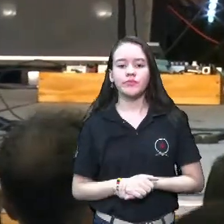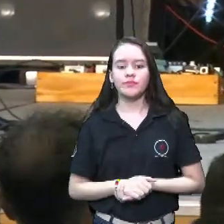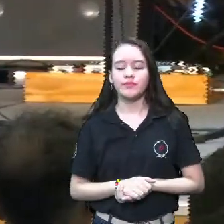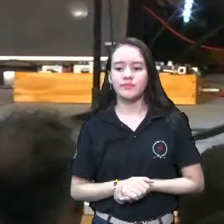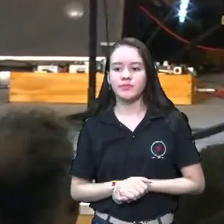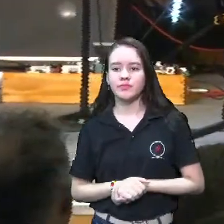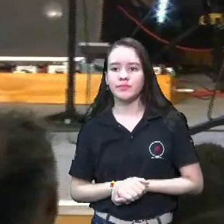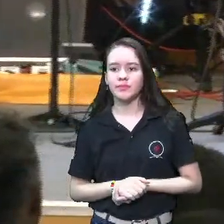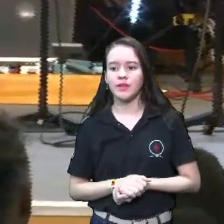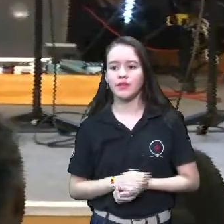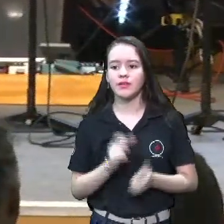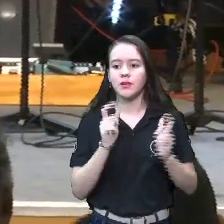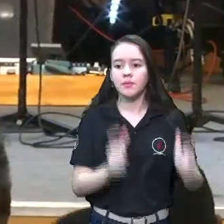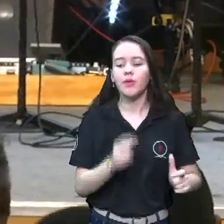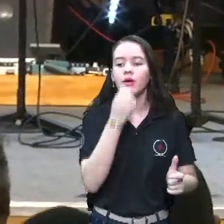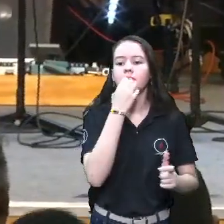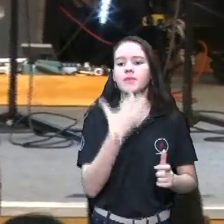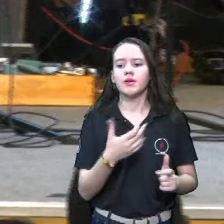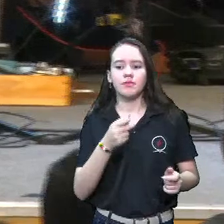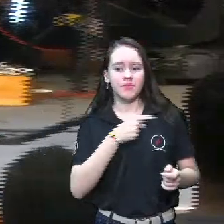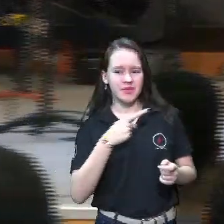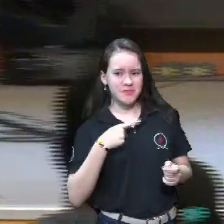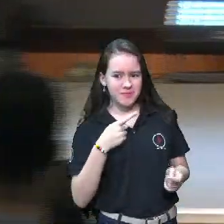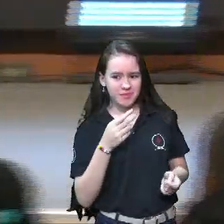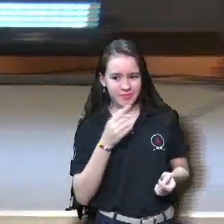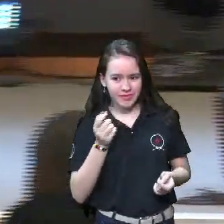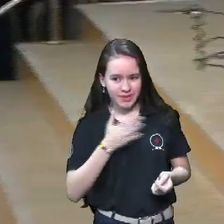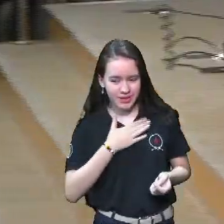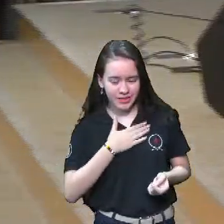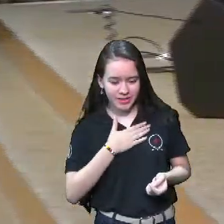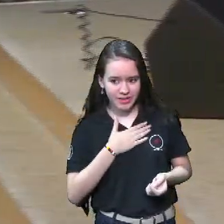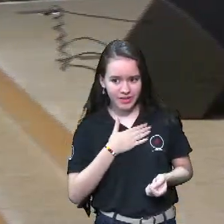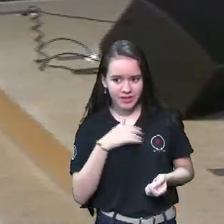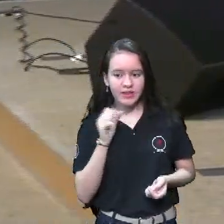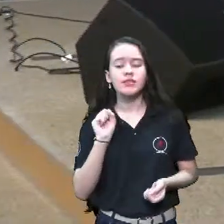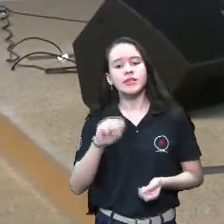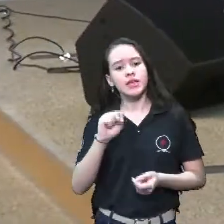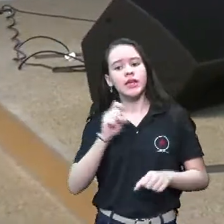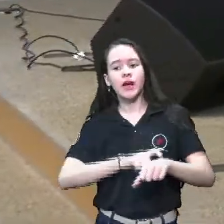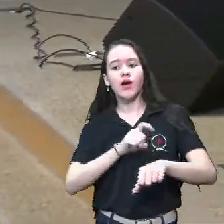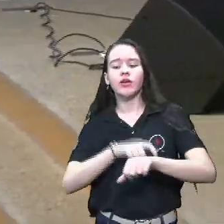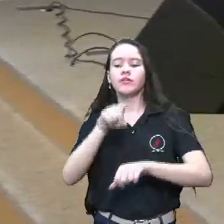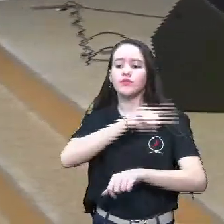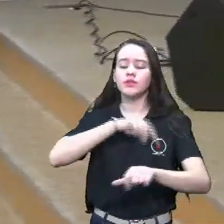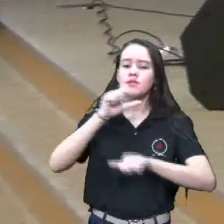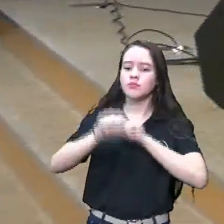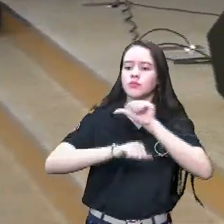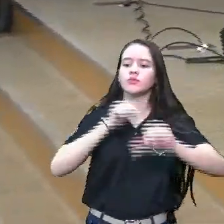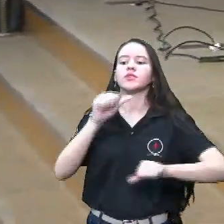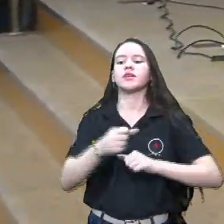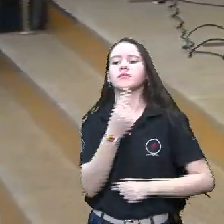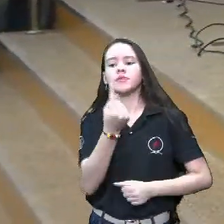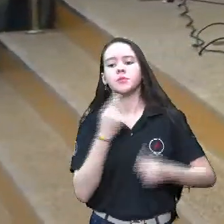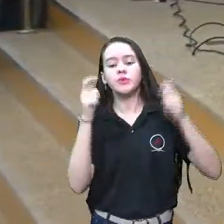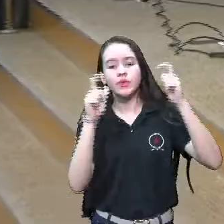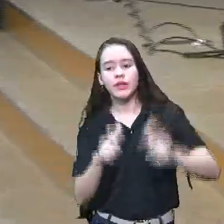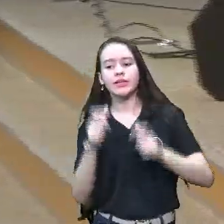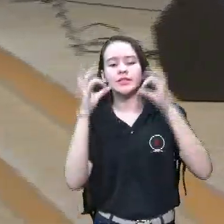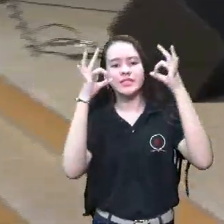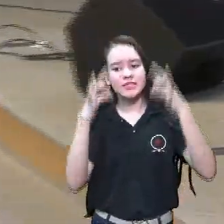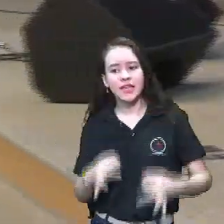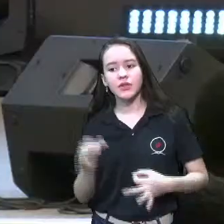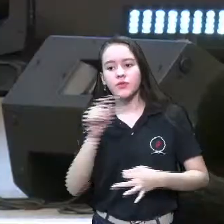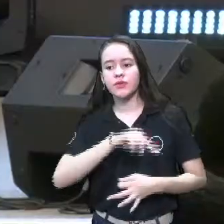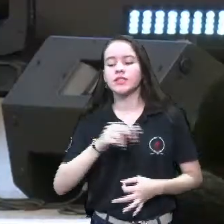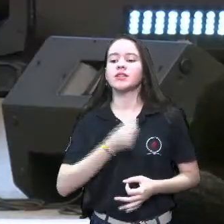ouvindo aí pensando, pastor, essa palavra para mim é para você mesmo, chegou a hora de você mudar, meu filho, de você vir para o lugar certo, você está no lugar